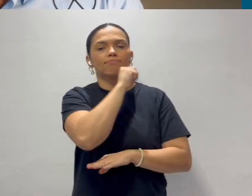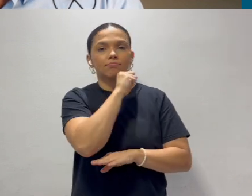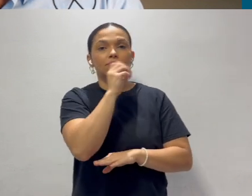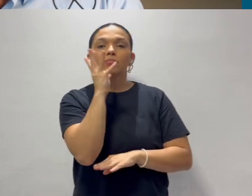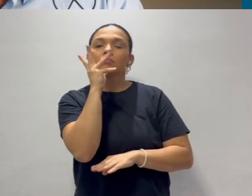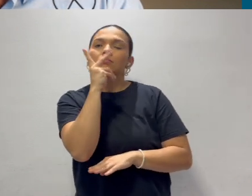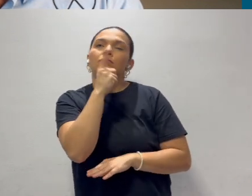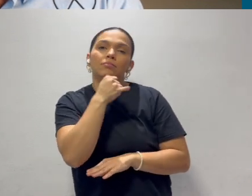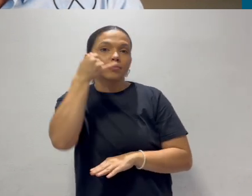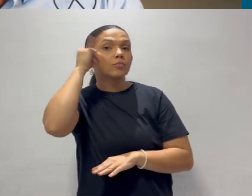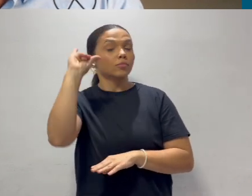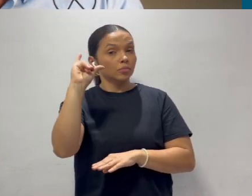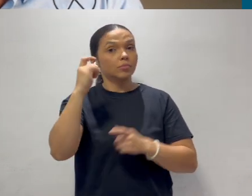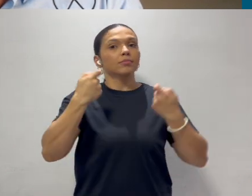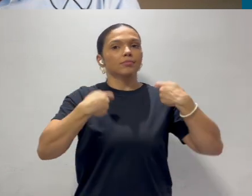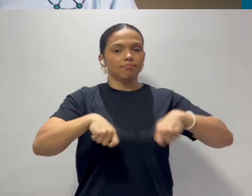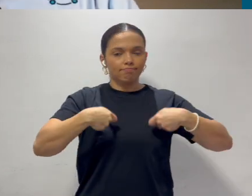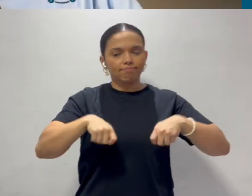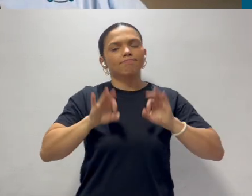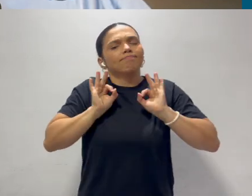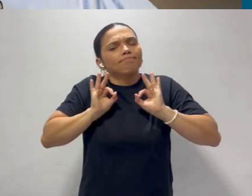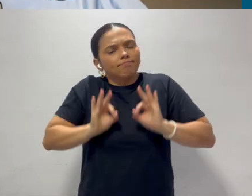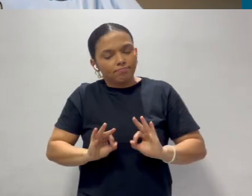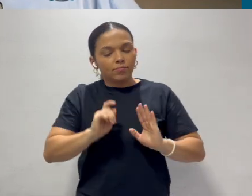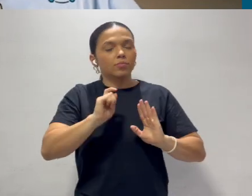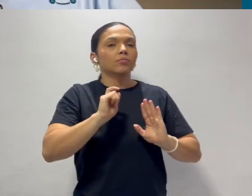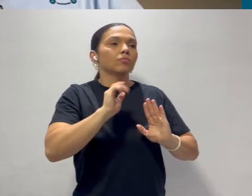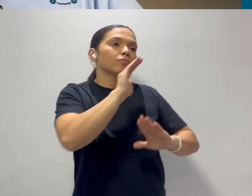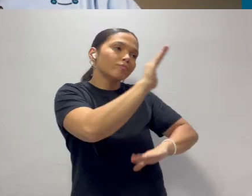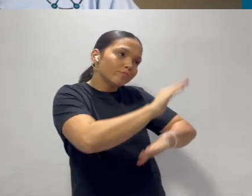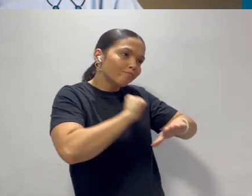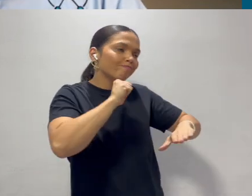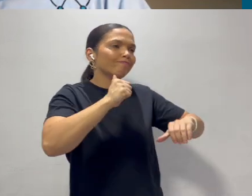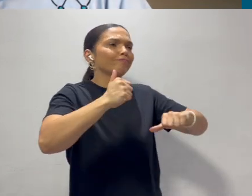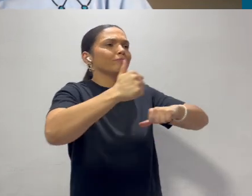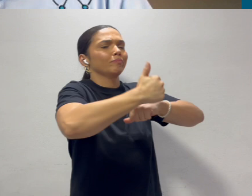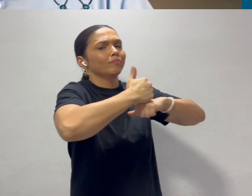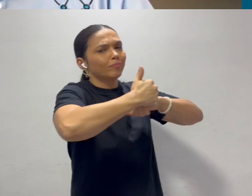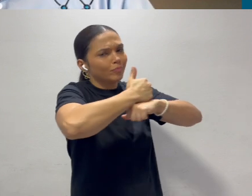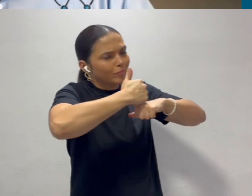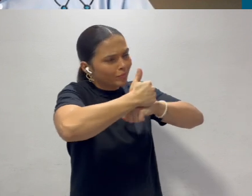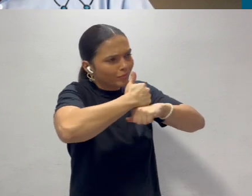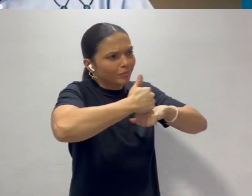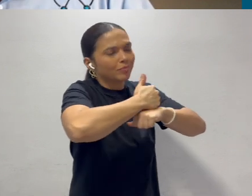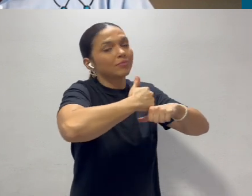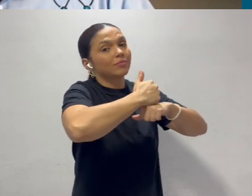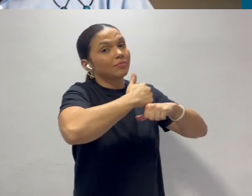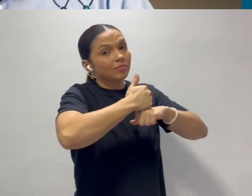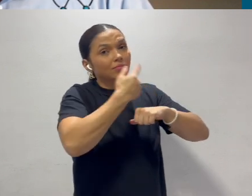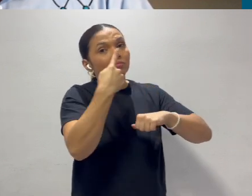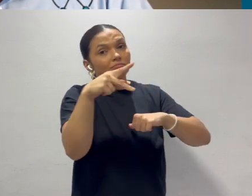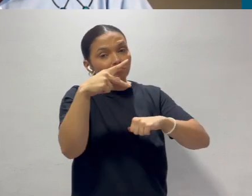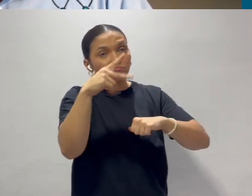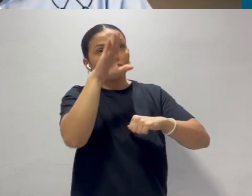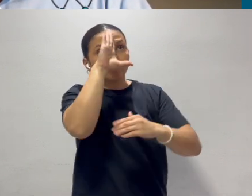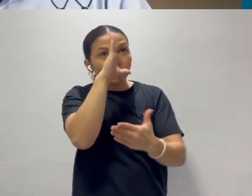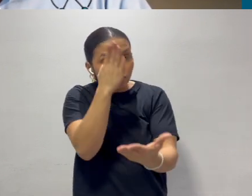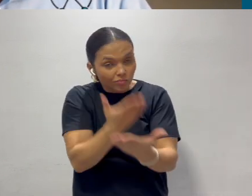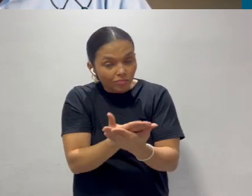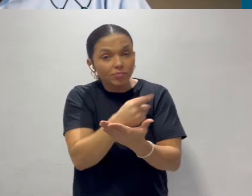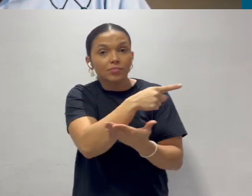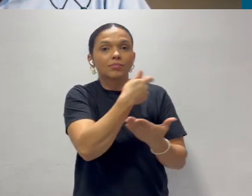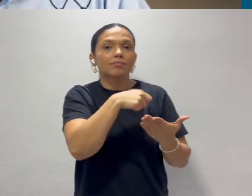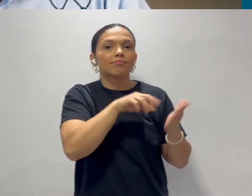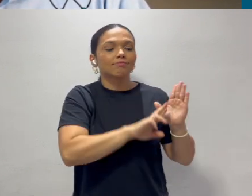rápido, que não demore tanto. Então, você precisa realmente contratar uma pessoa, um especialista da sua